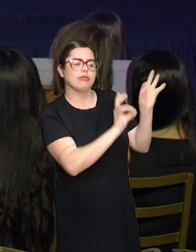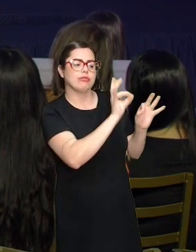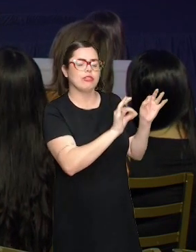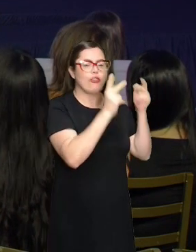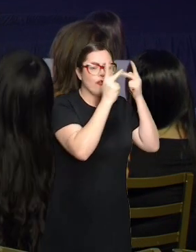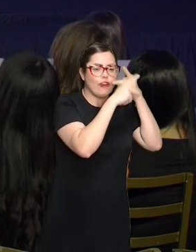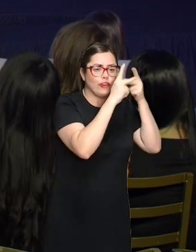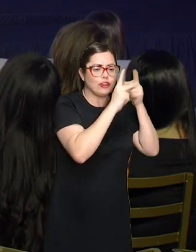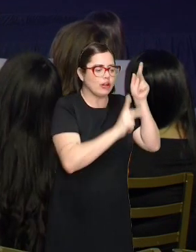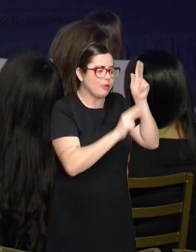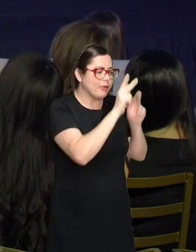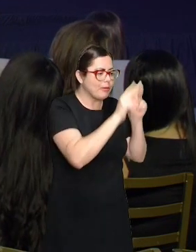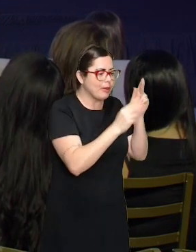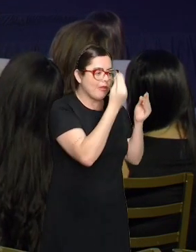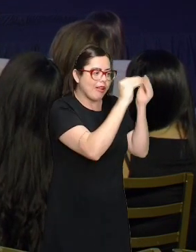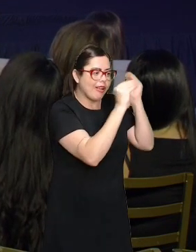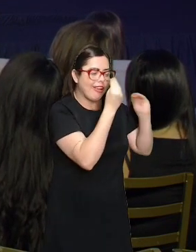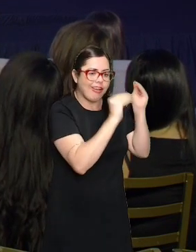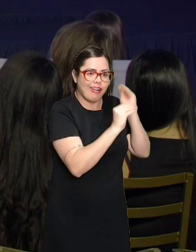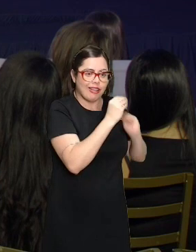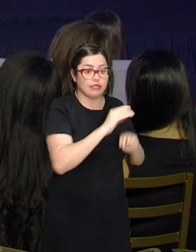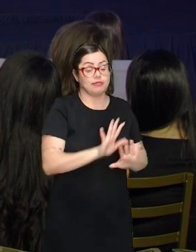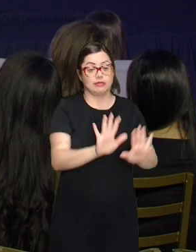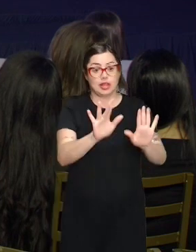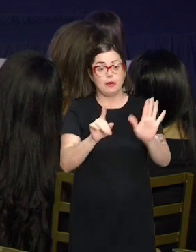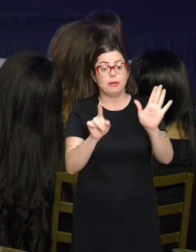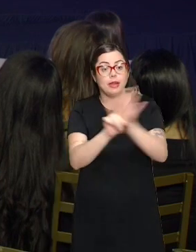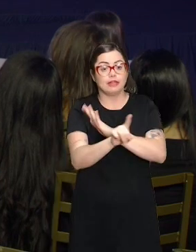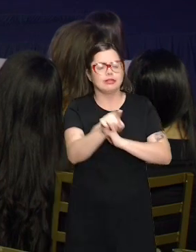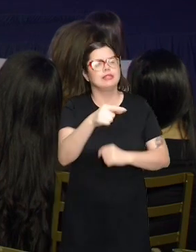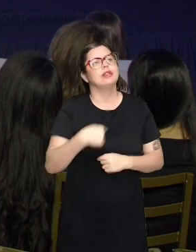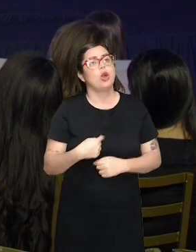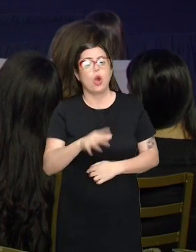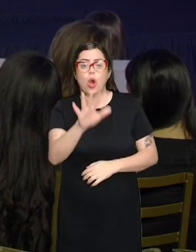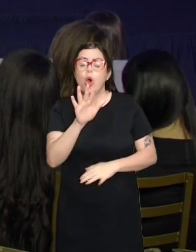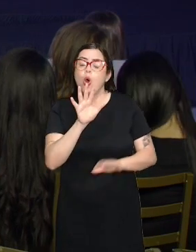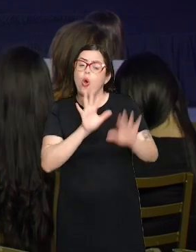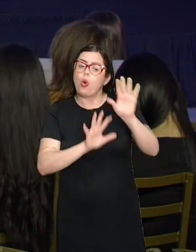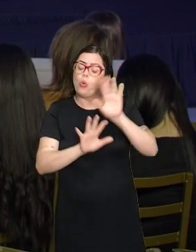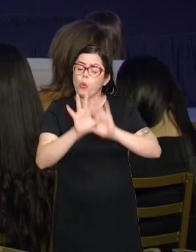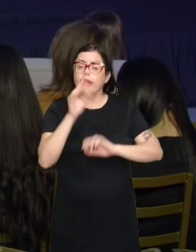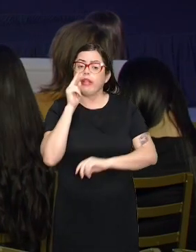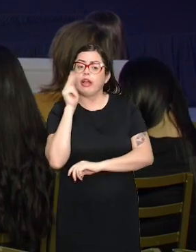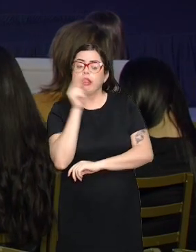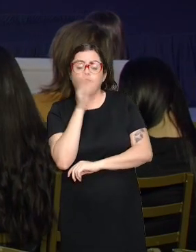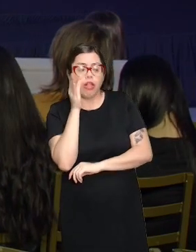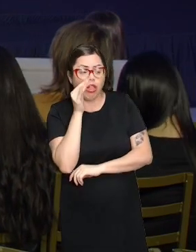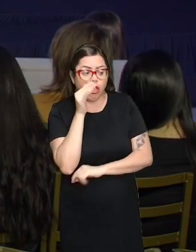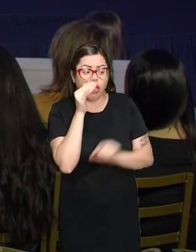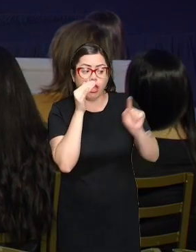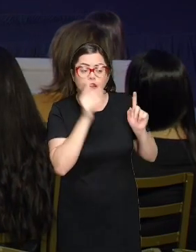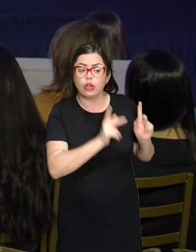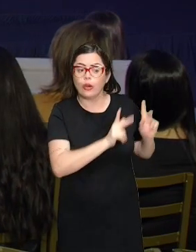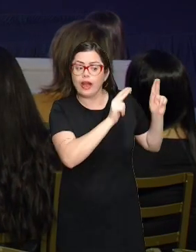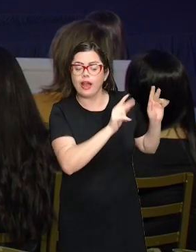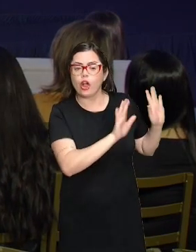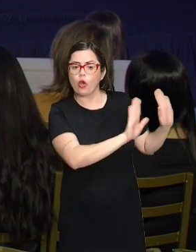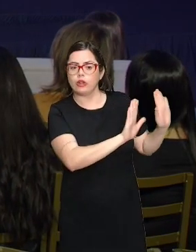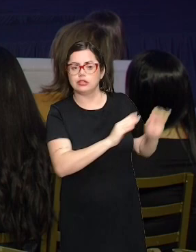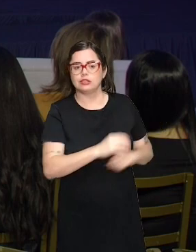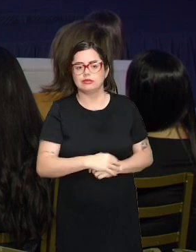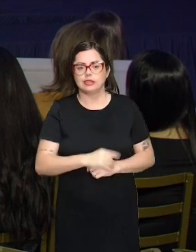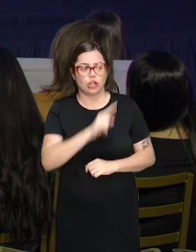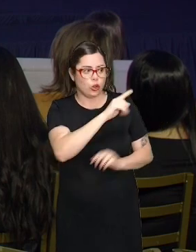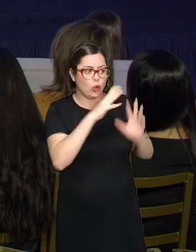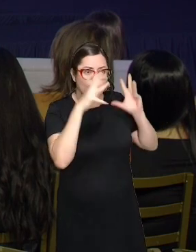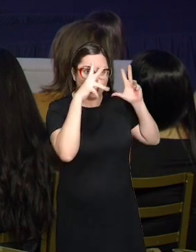dizendo assim, cuidado com o que você está olhando. Você está olhando um pedaço da história. Inclusive, quando você está olhando ali aquela história de